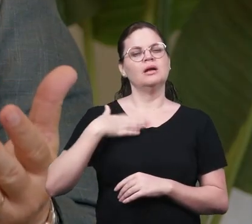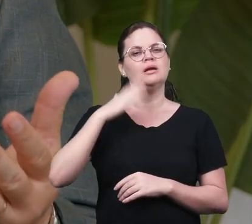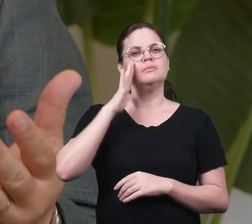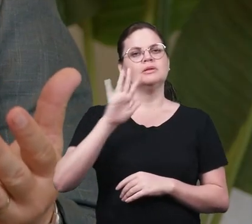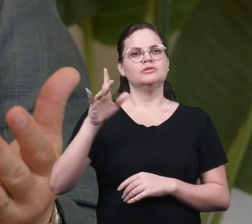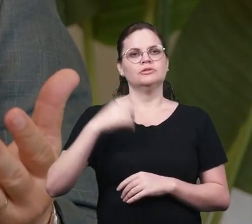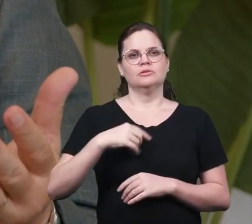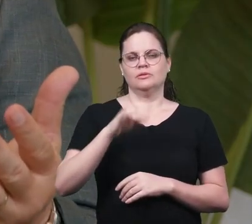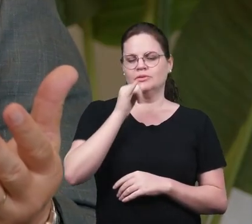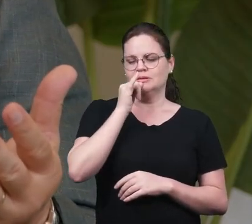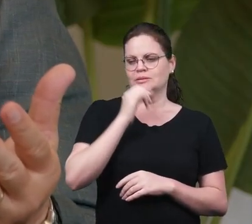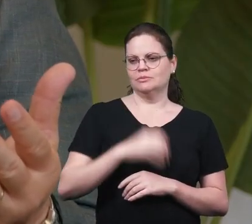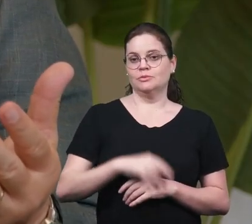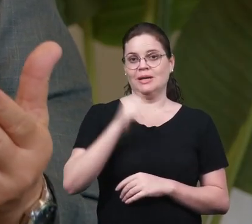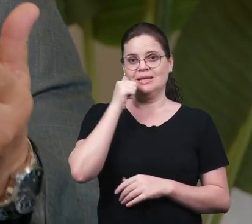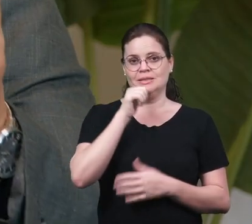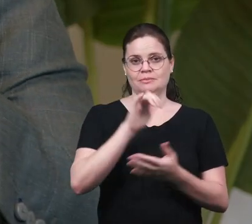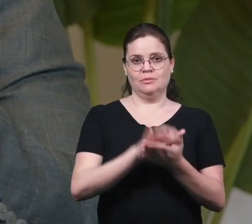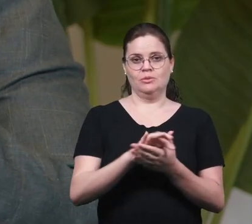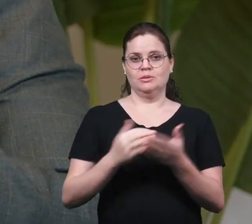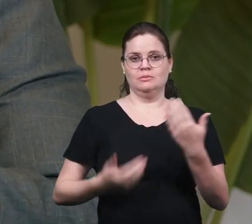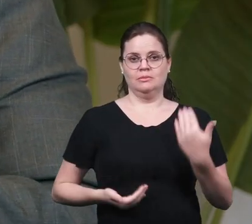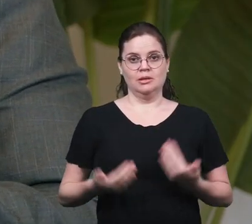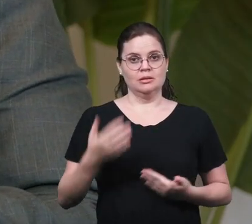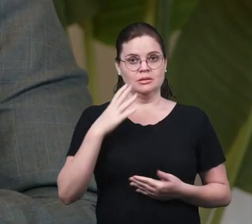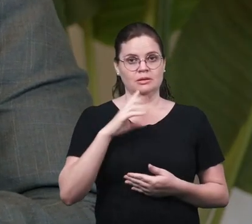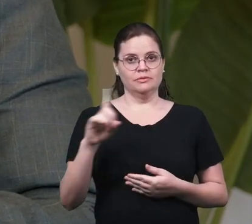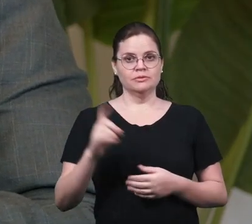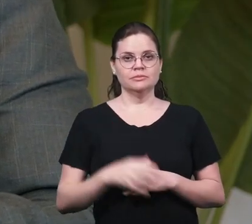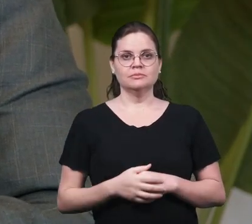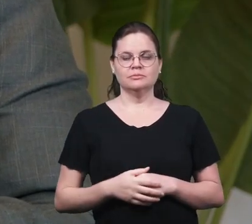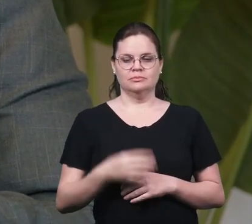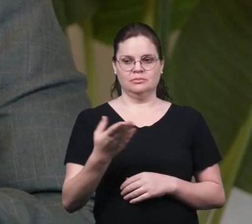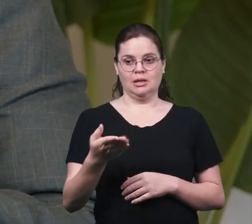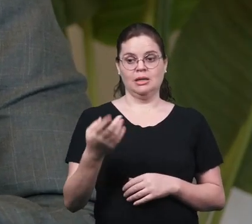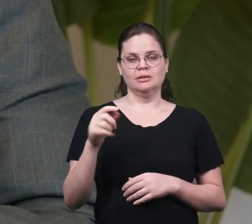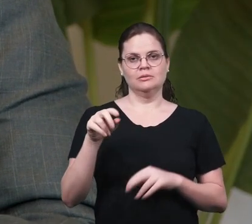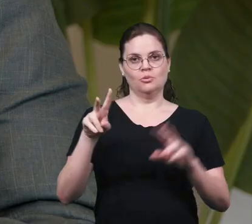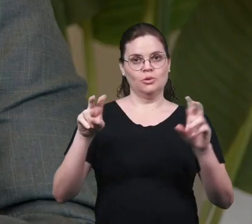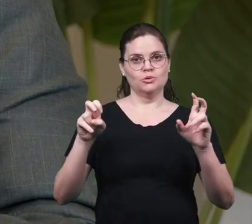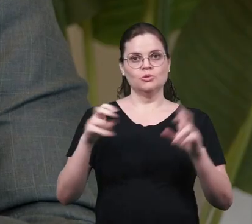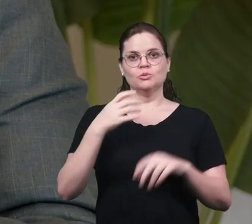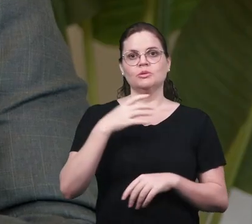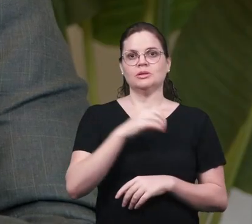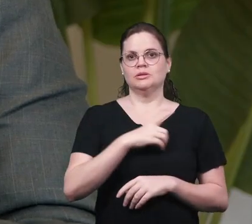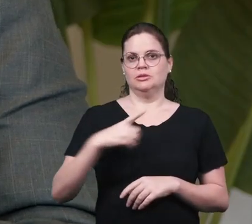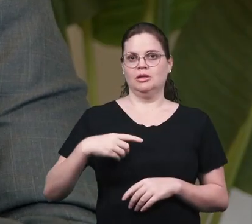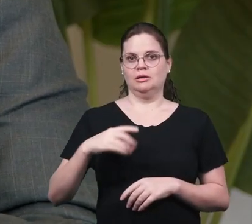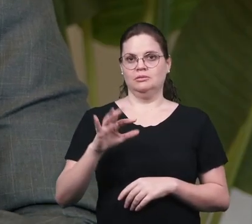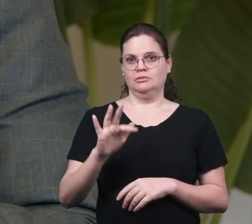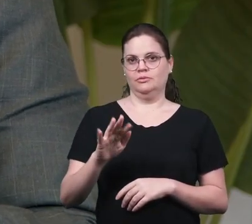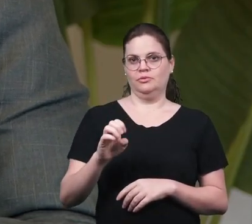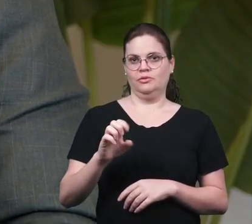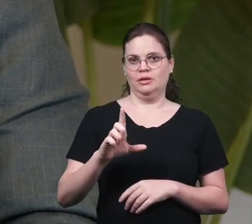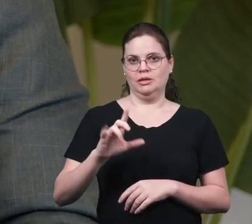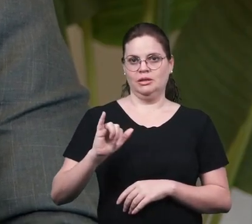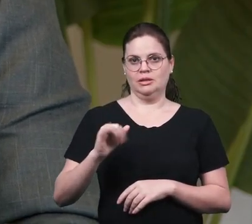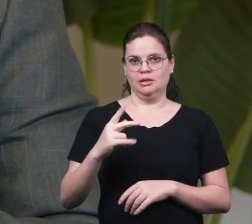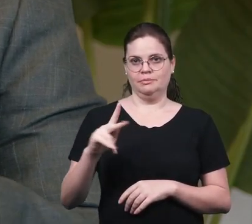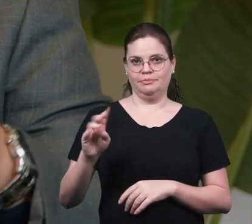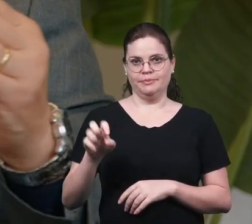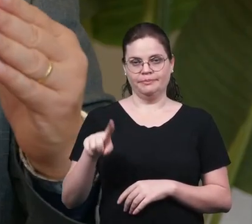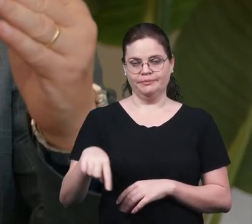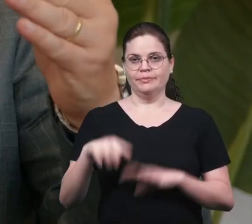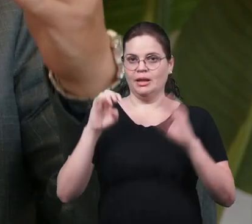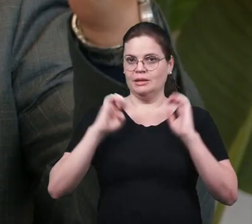Obviamente a esposa, uma serva de Deus. Aqui se trata do diácono Felipe, o evangelista. Vamos falar sobre isso também,